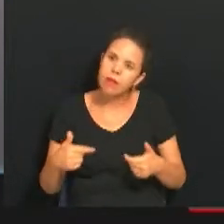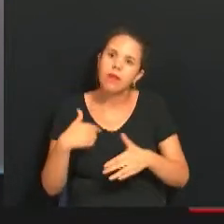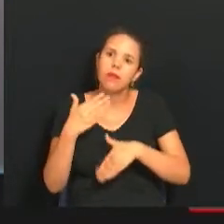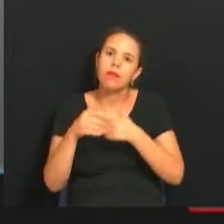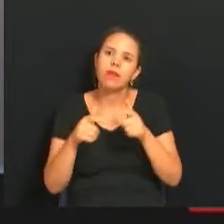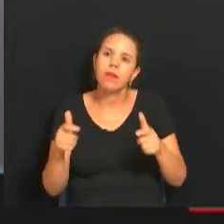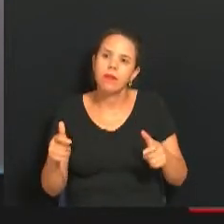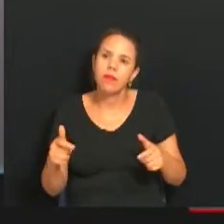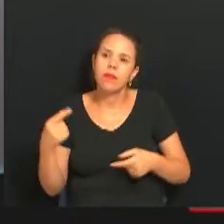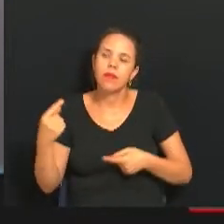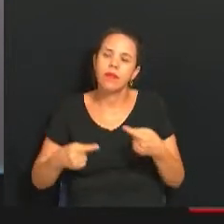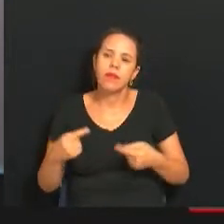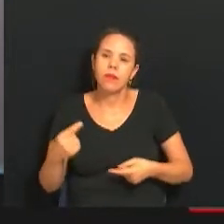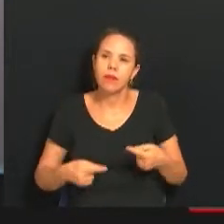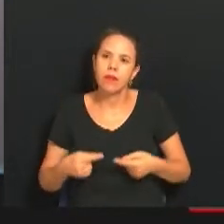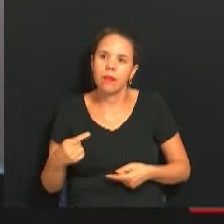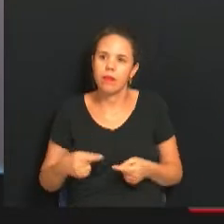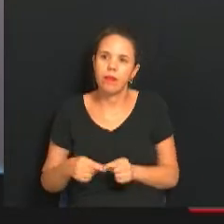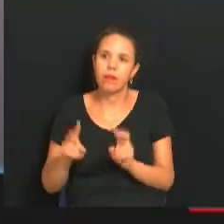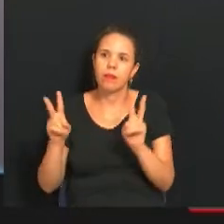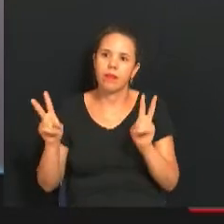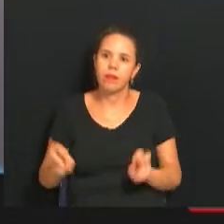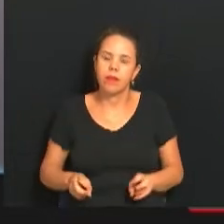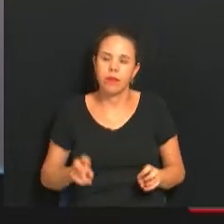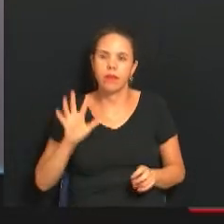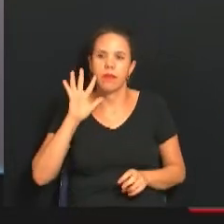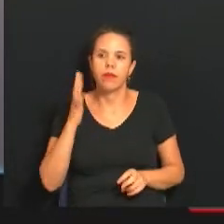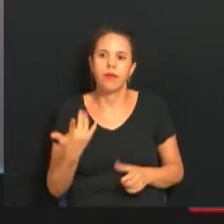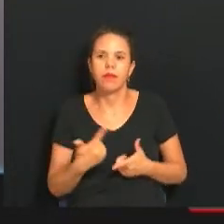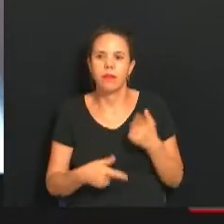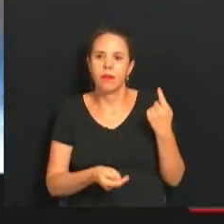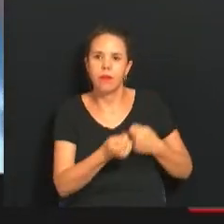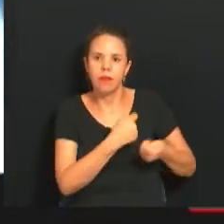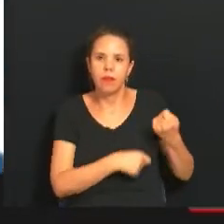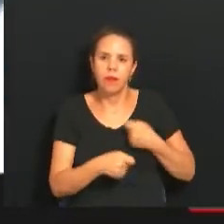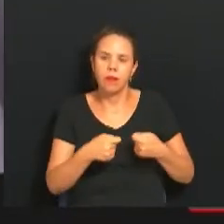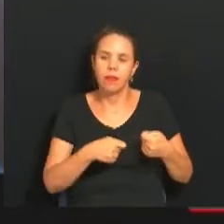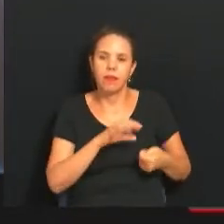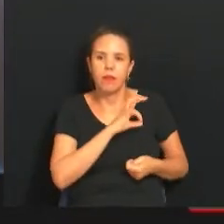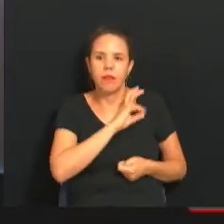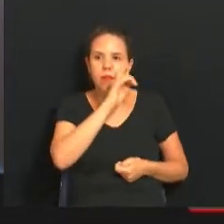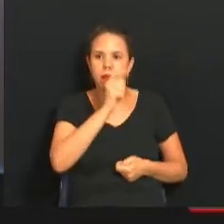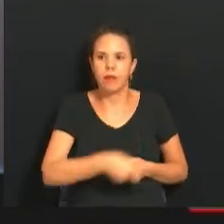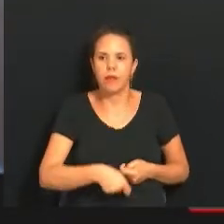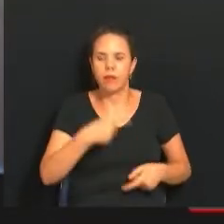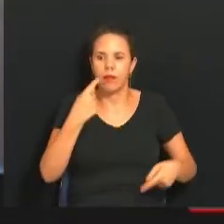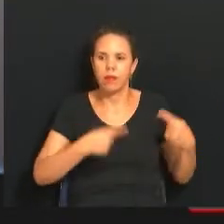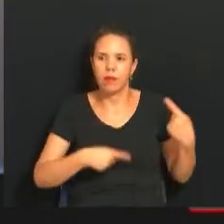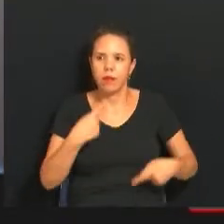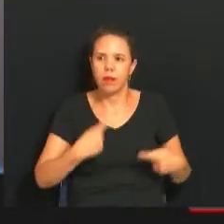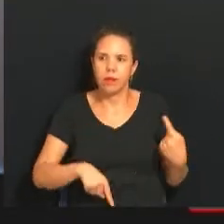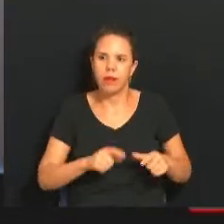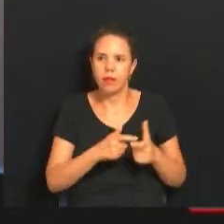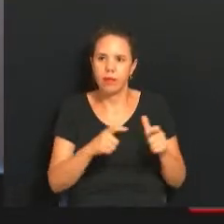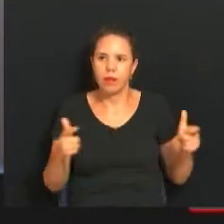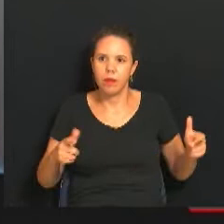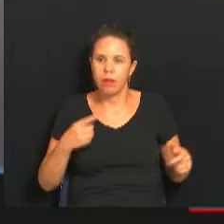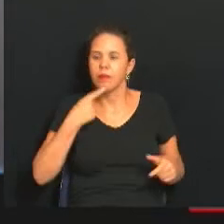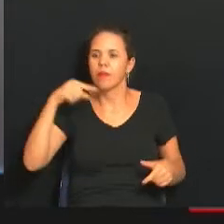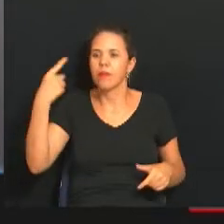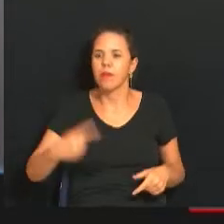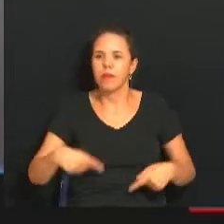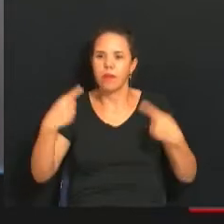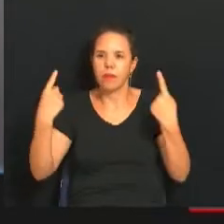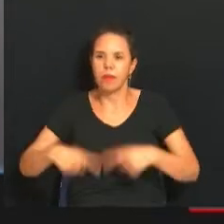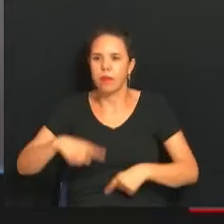da discussão com relação às consequências econômicas, militares, políticas desse avanço russo sobre a Ucrânia, a